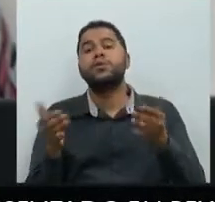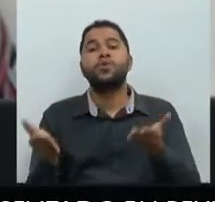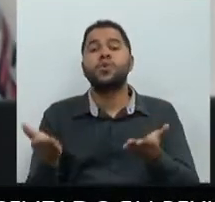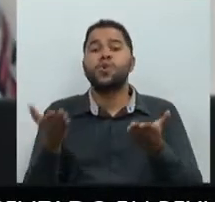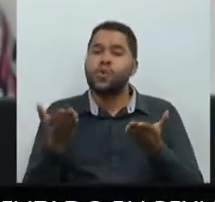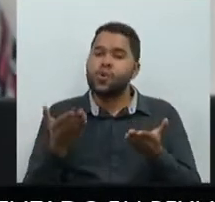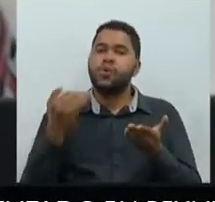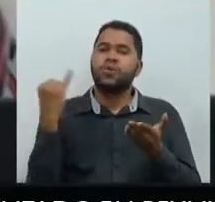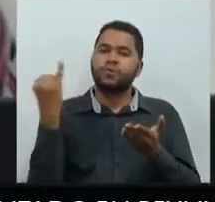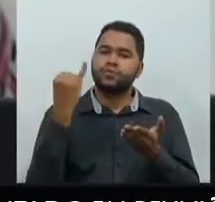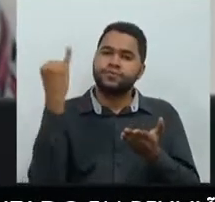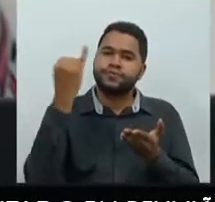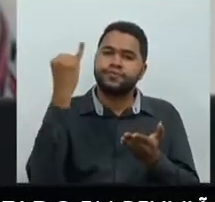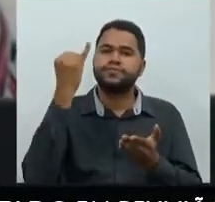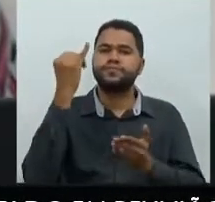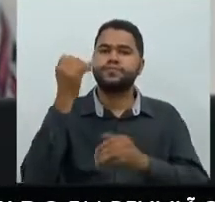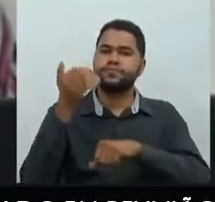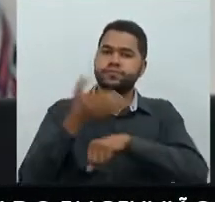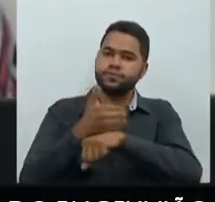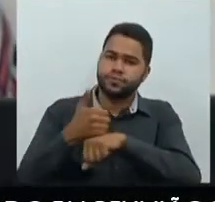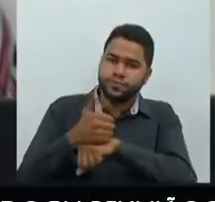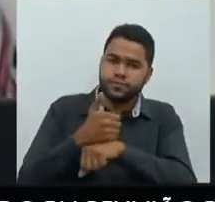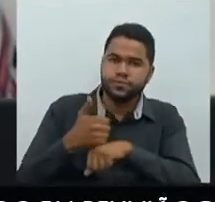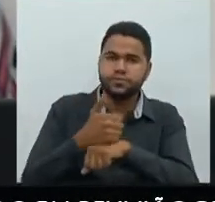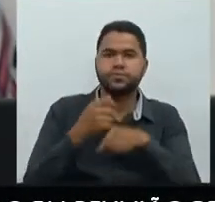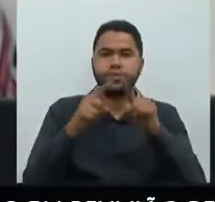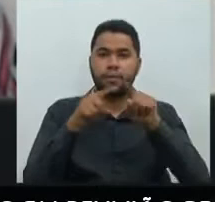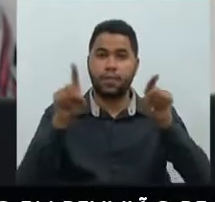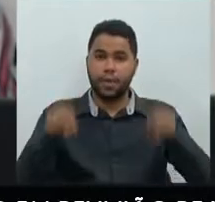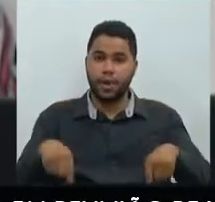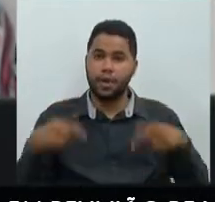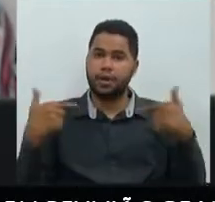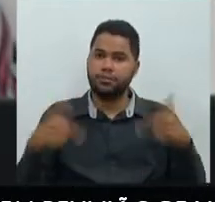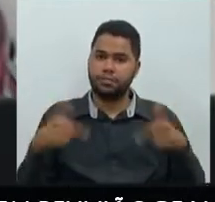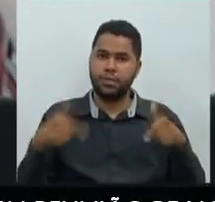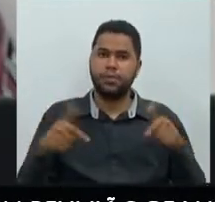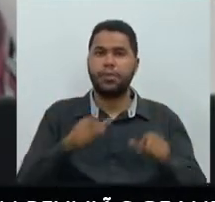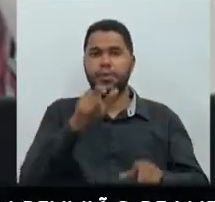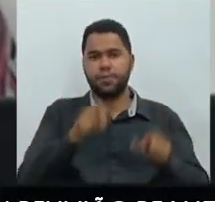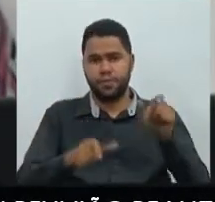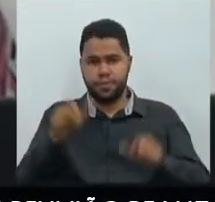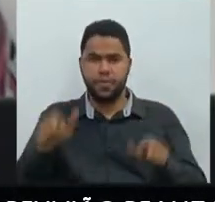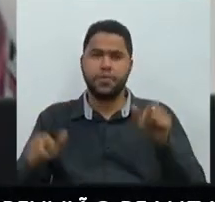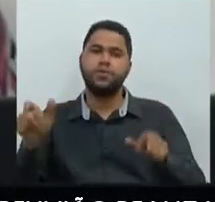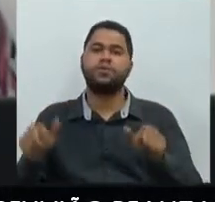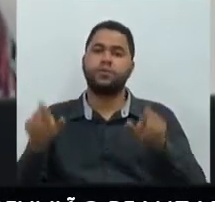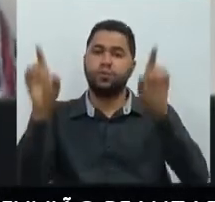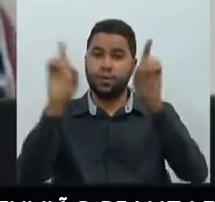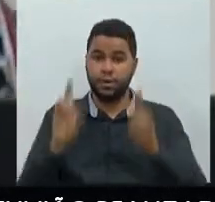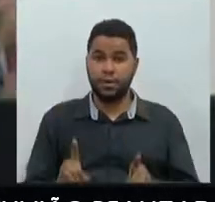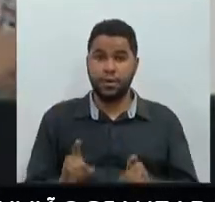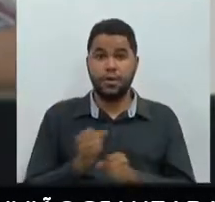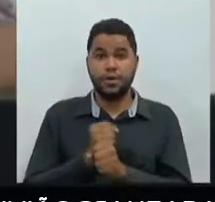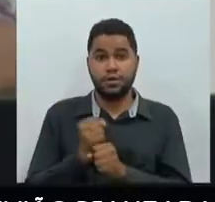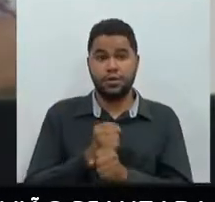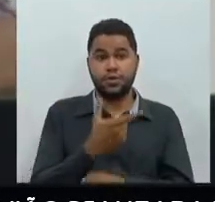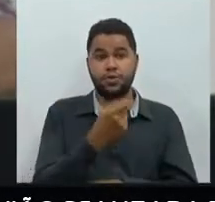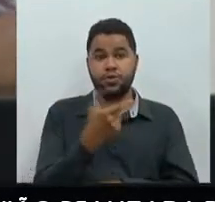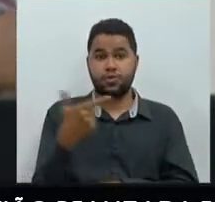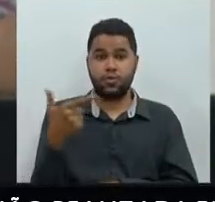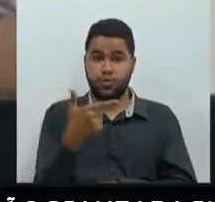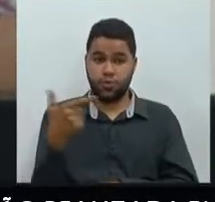a importância da profissionalização e do mercado de trabalho para a pessoa com deficiência. Então, esse ano de